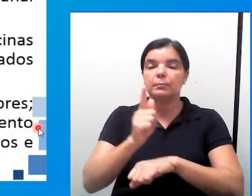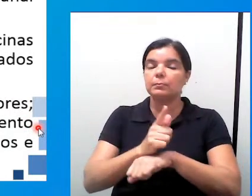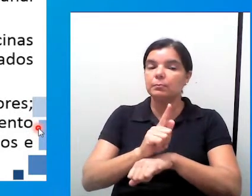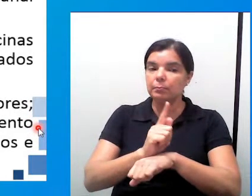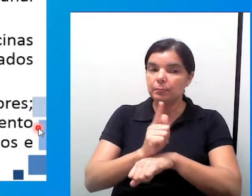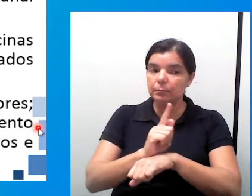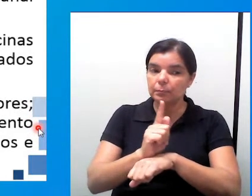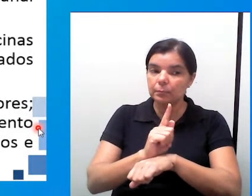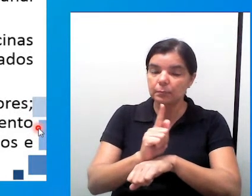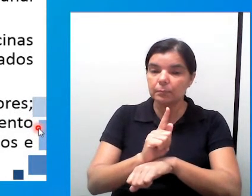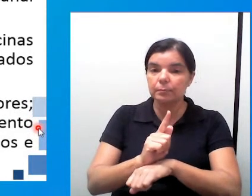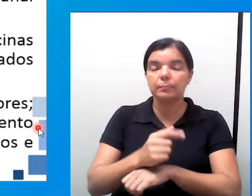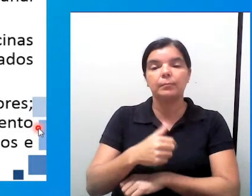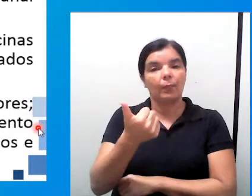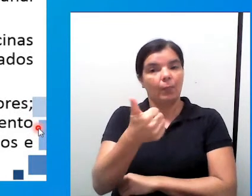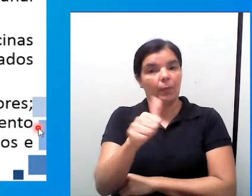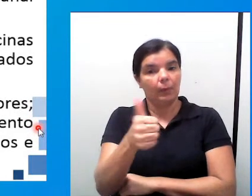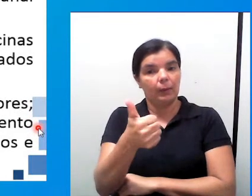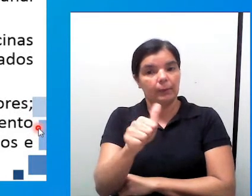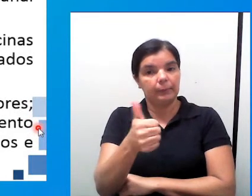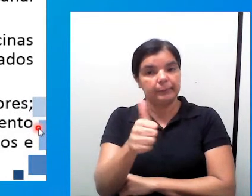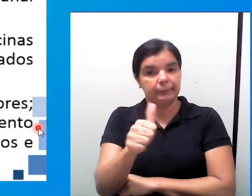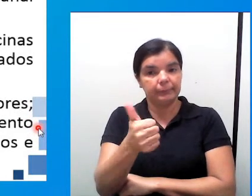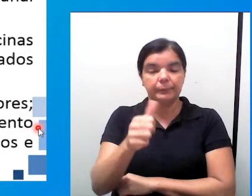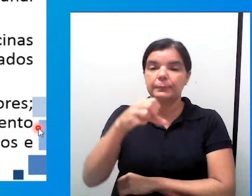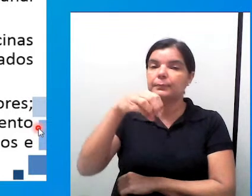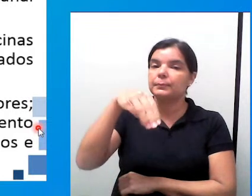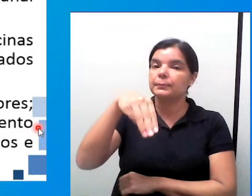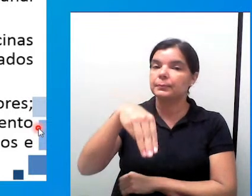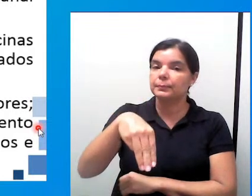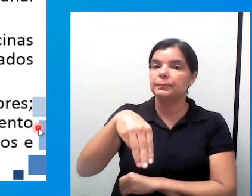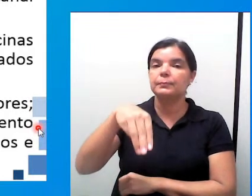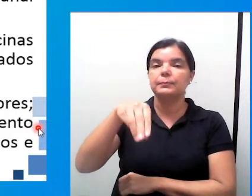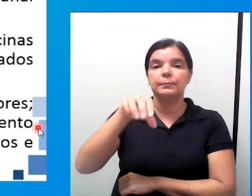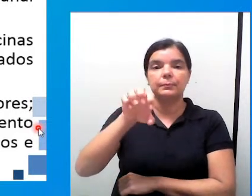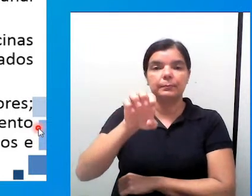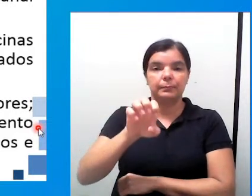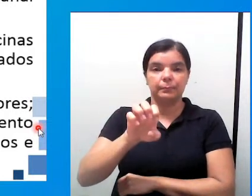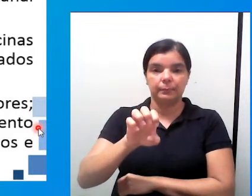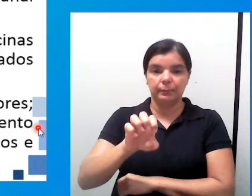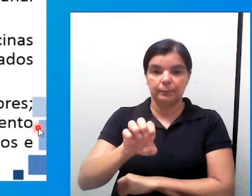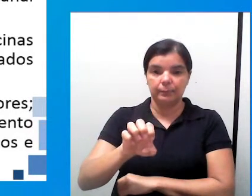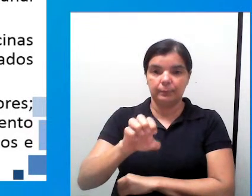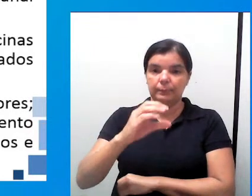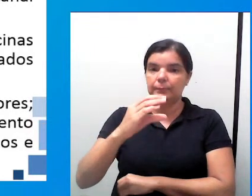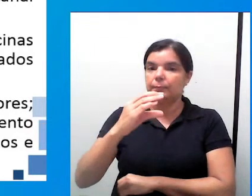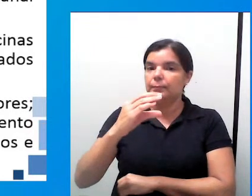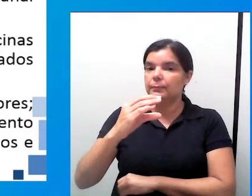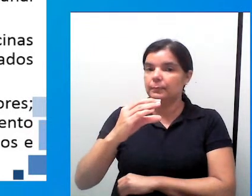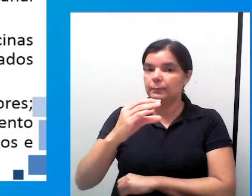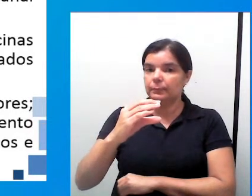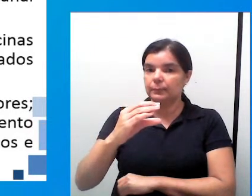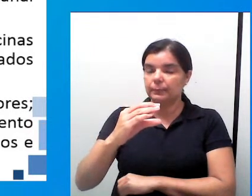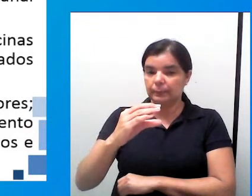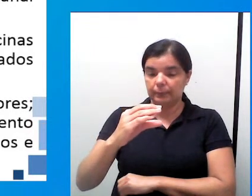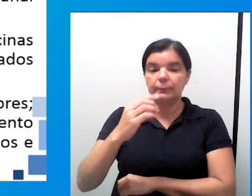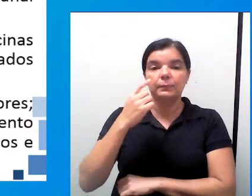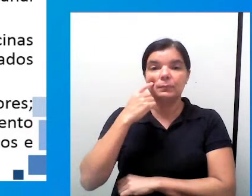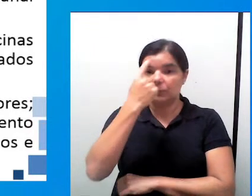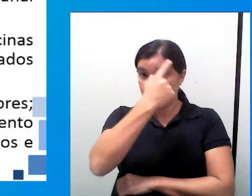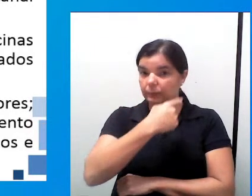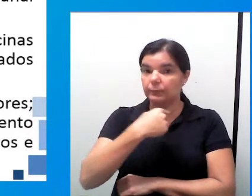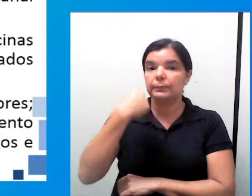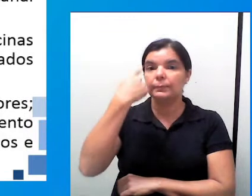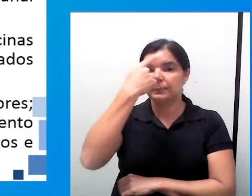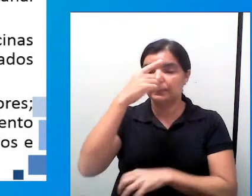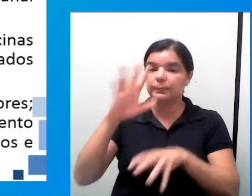inclusive, para avaliação do MEC, né, criação de eventos para os alunos. Isso gera a carga horária complementar para os